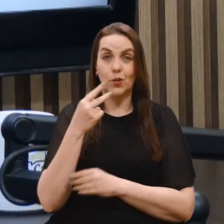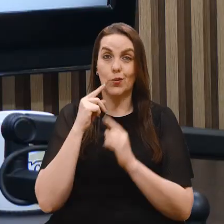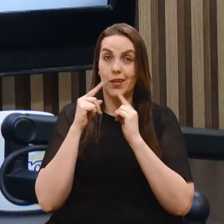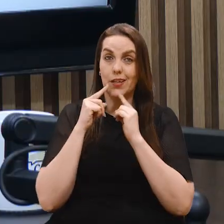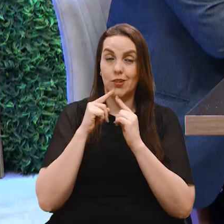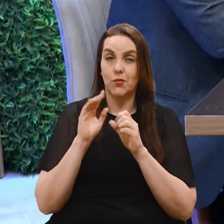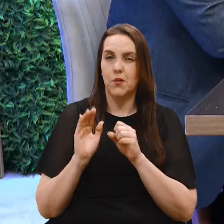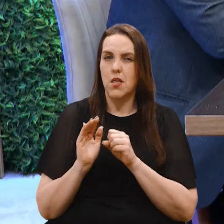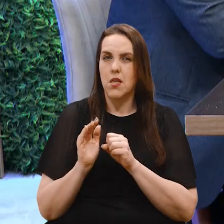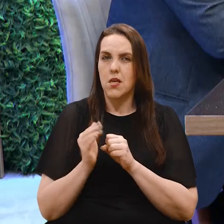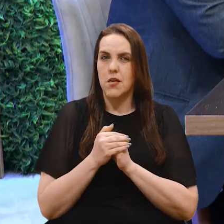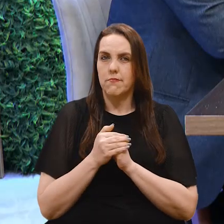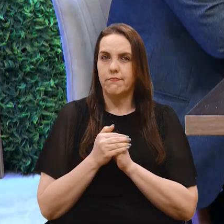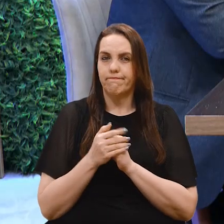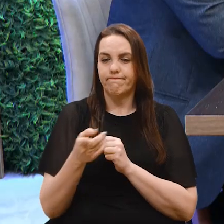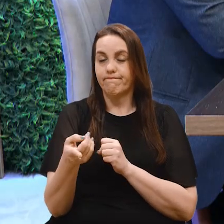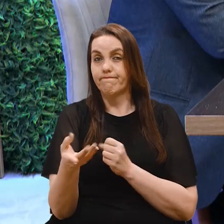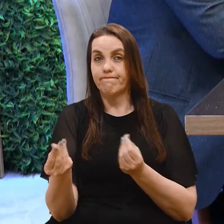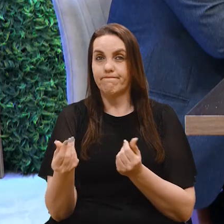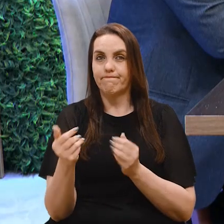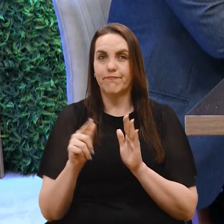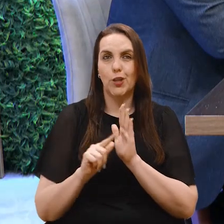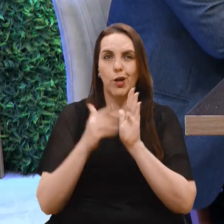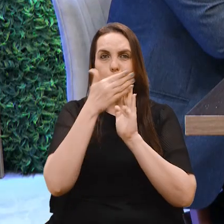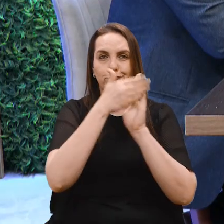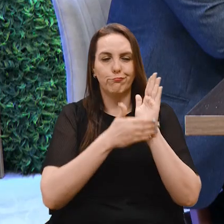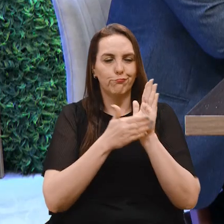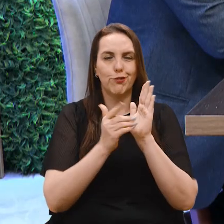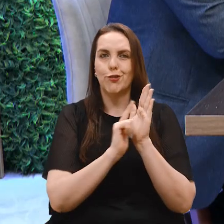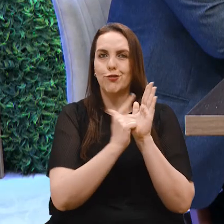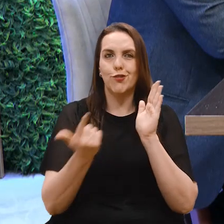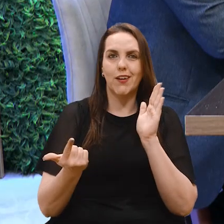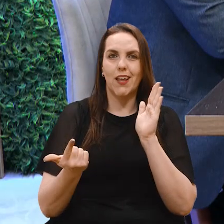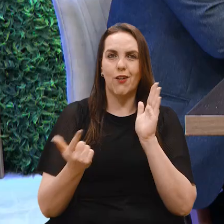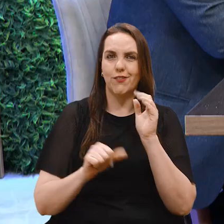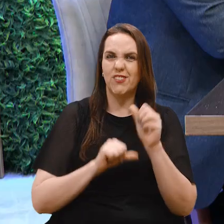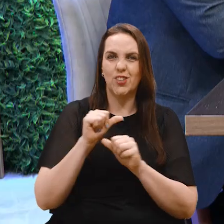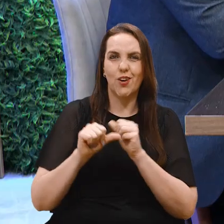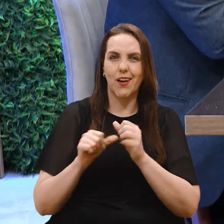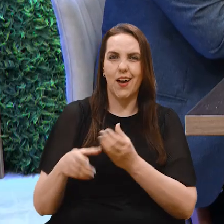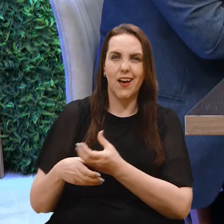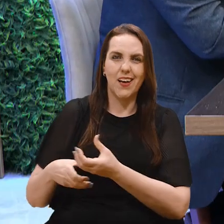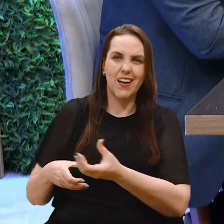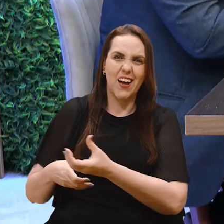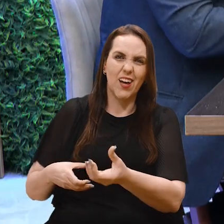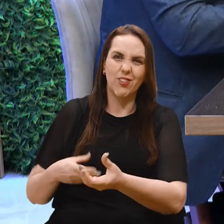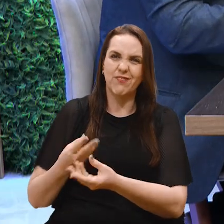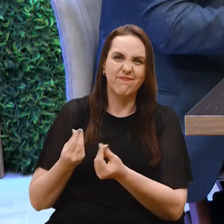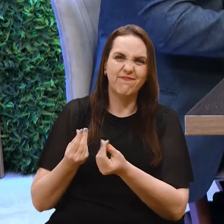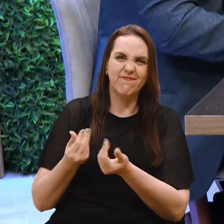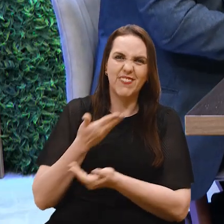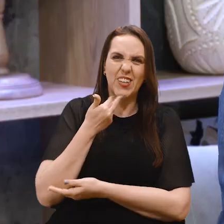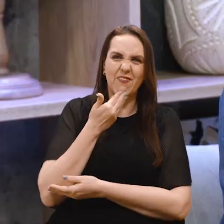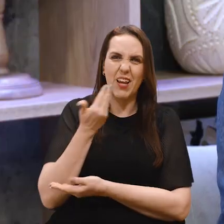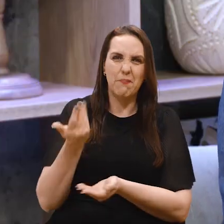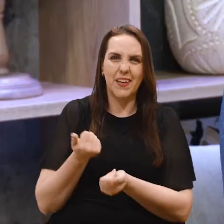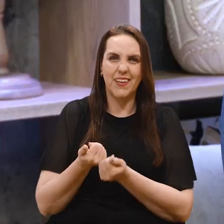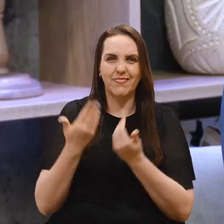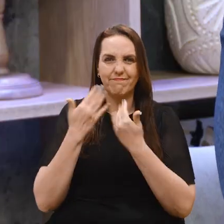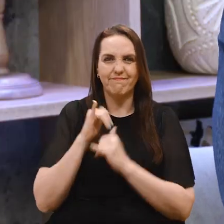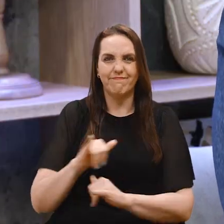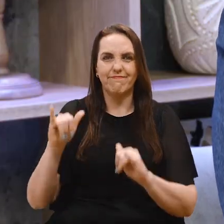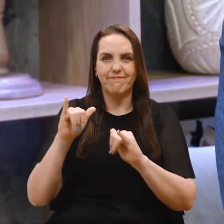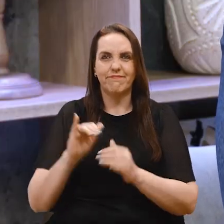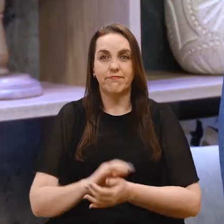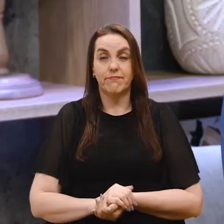escondido, não seja capa de jornal, trocar 4 ou 5 canos, né? Mas não é necessário que se espere que